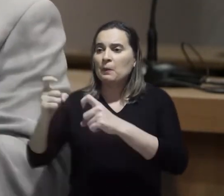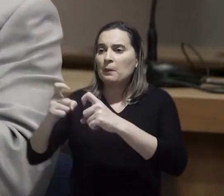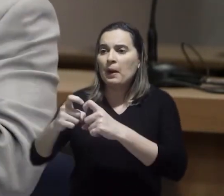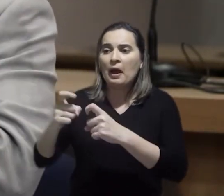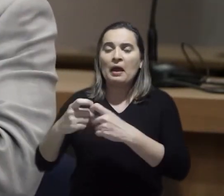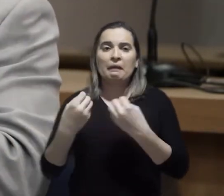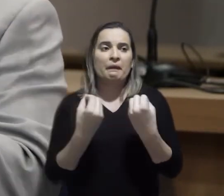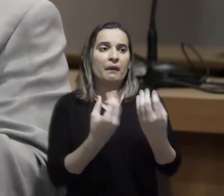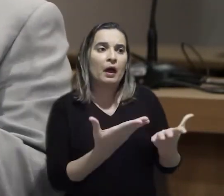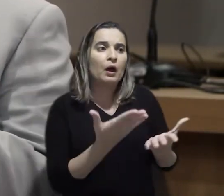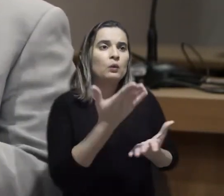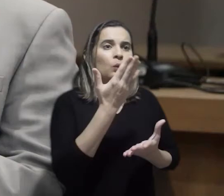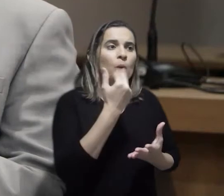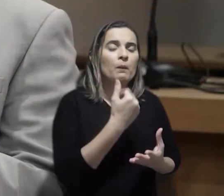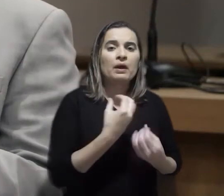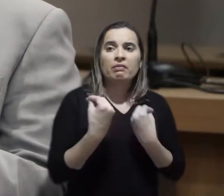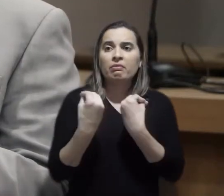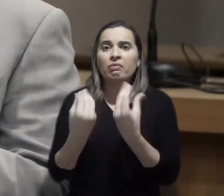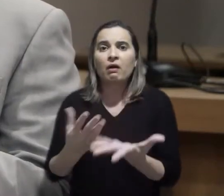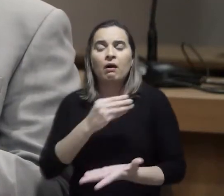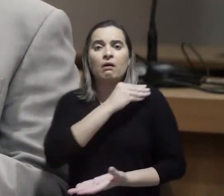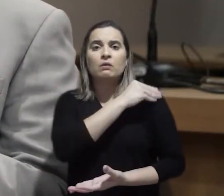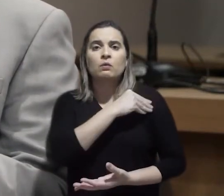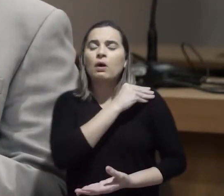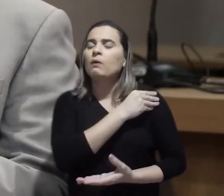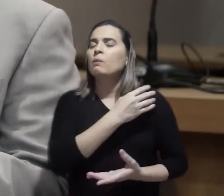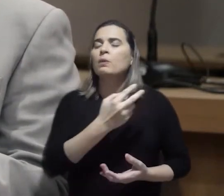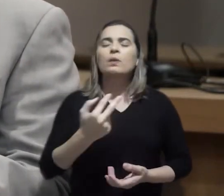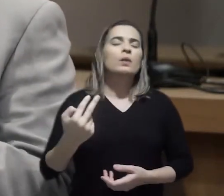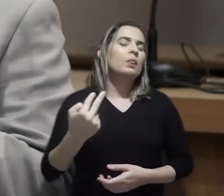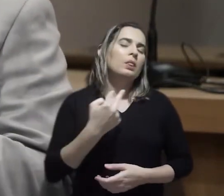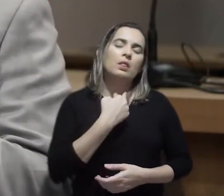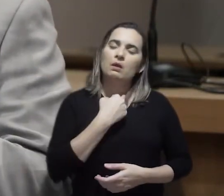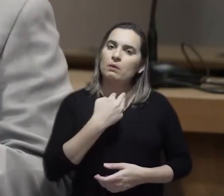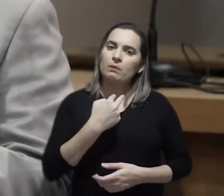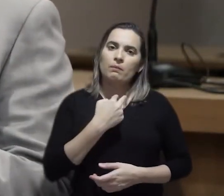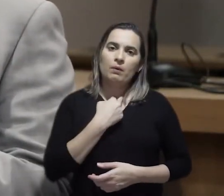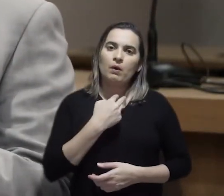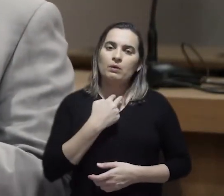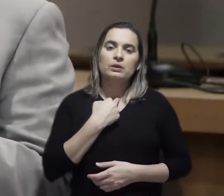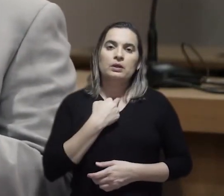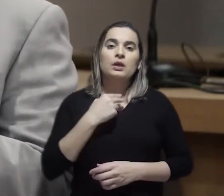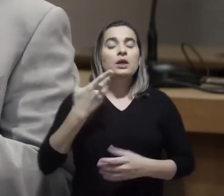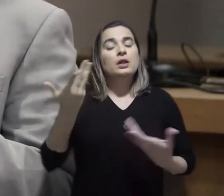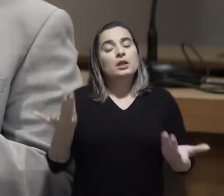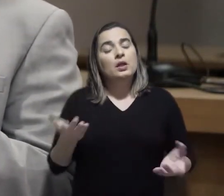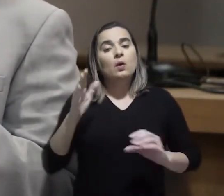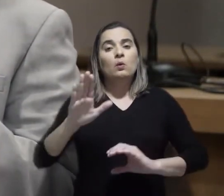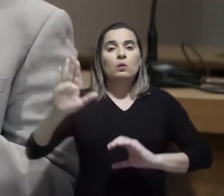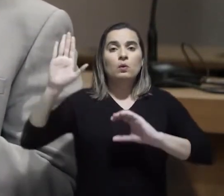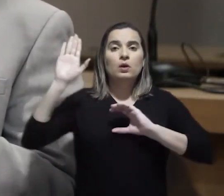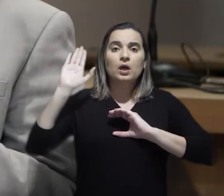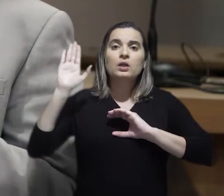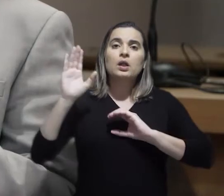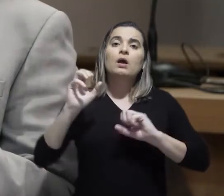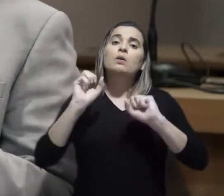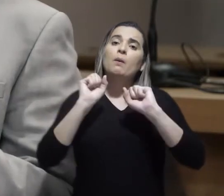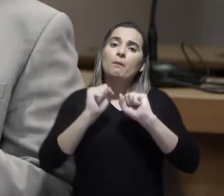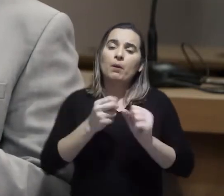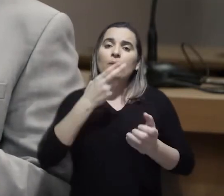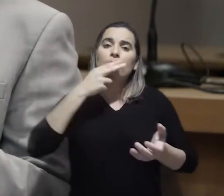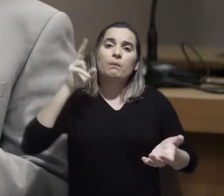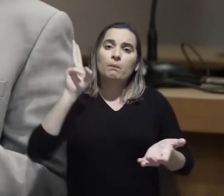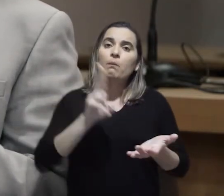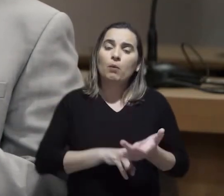serviços em benefício de alguém que se mostra como pré-candidato. Então, esse pré-candidato pode estar sujeito